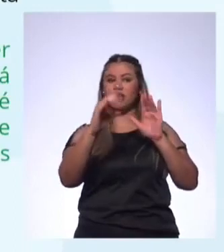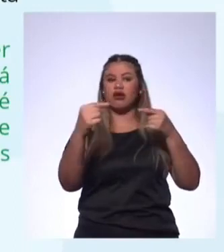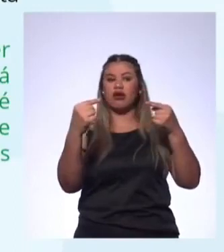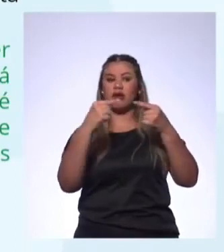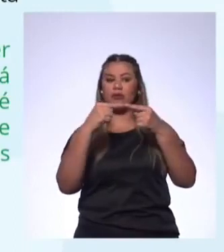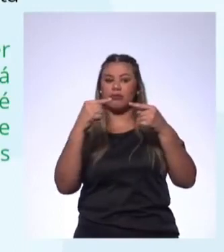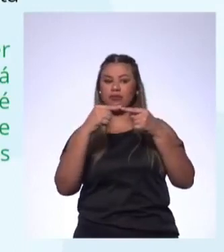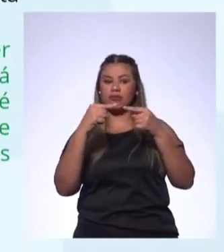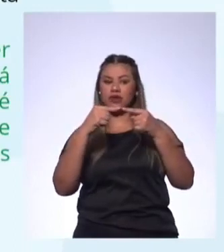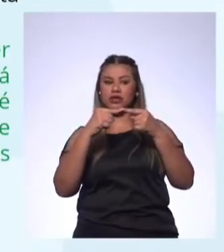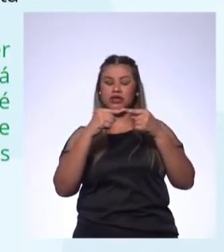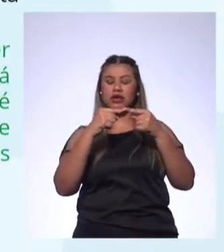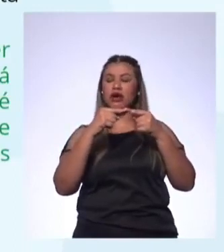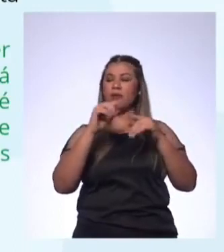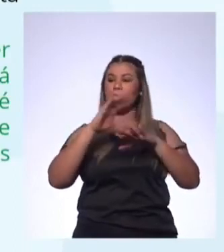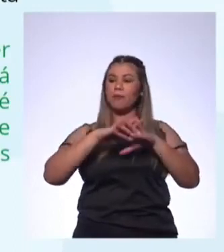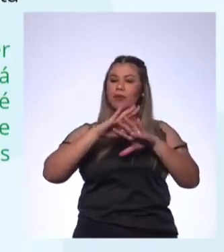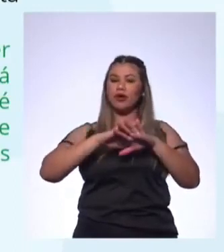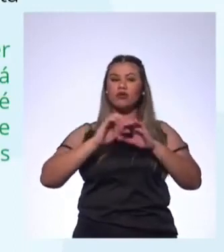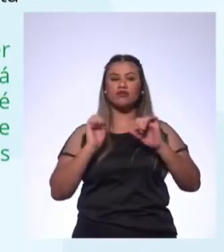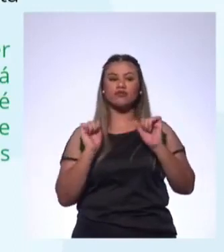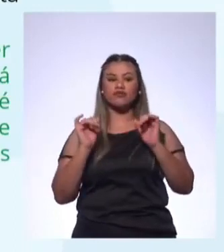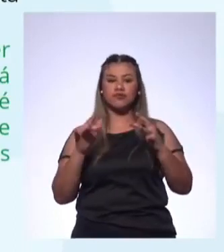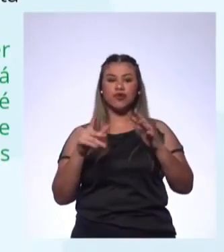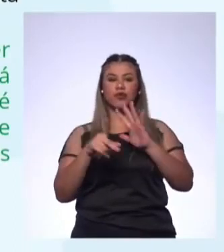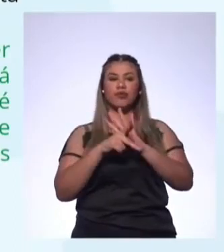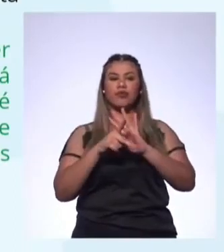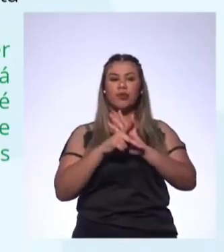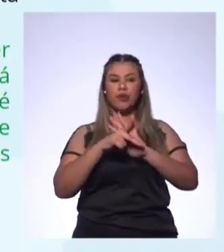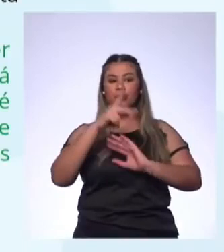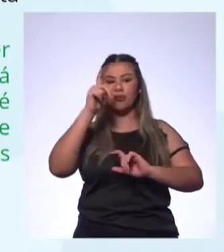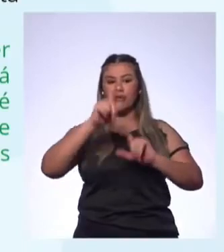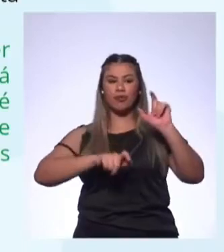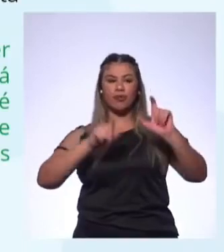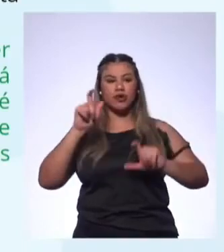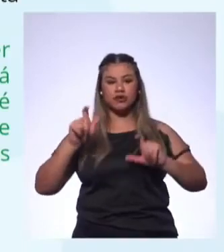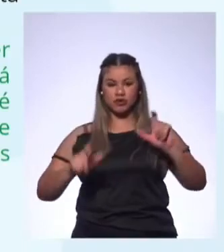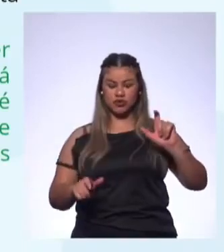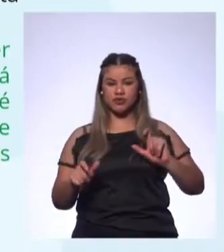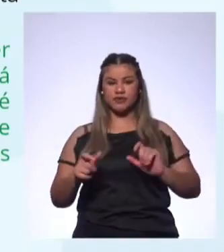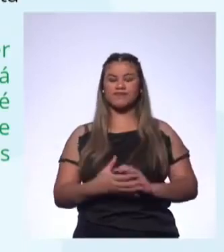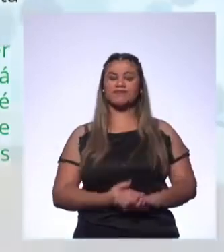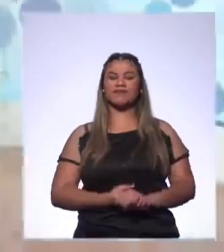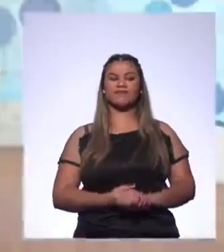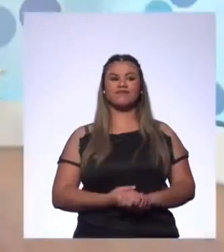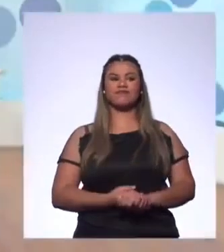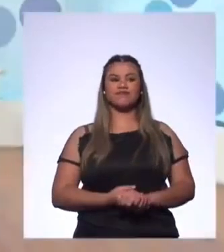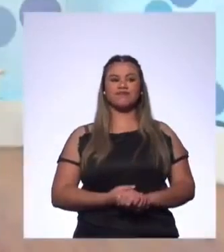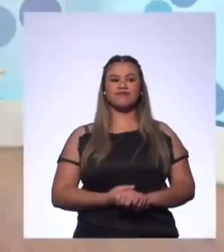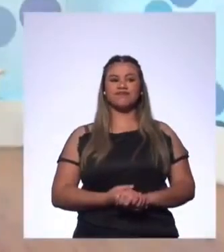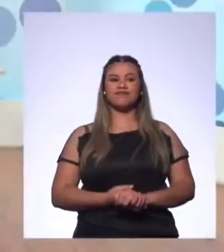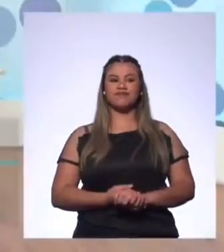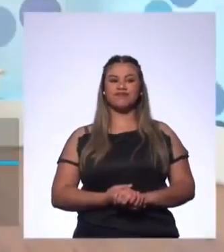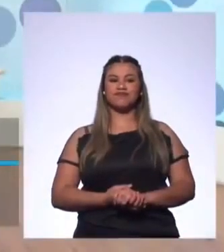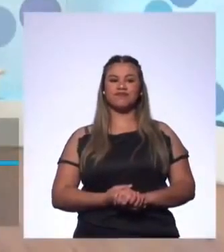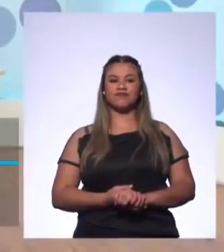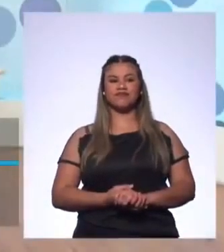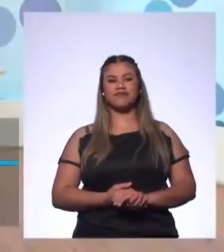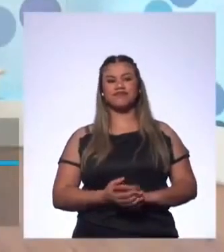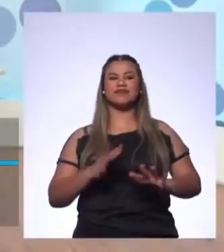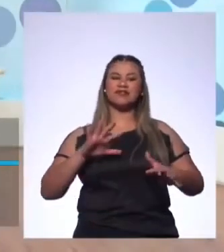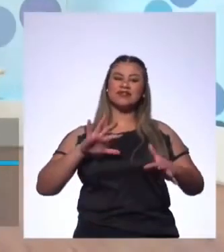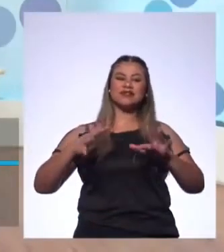na narração. Certo? Eles acertaram a 6, né? Sim, acertou. Entrou em contradição. Foi só né? a questão de